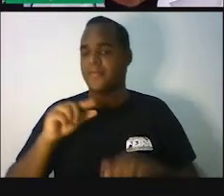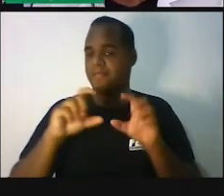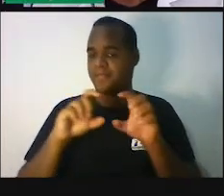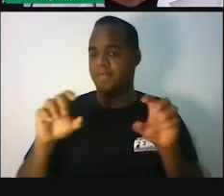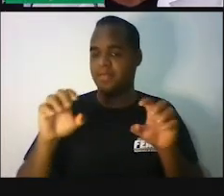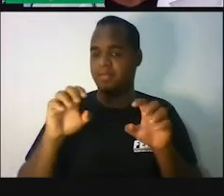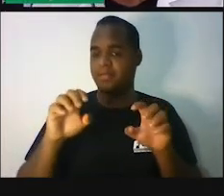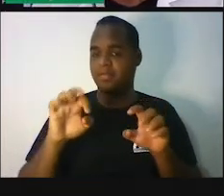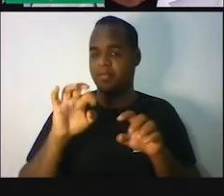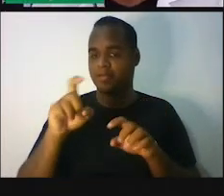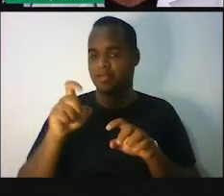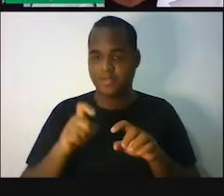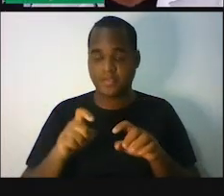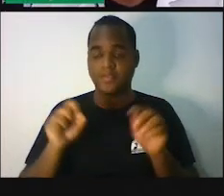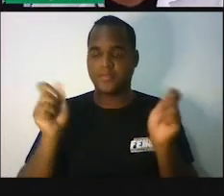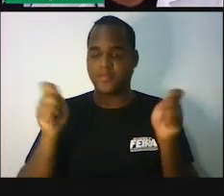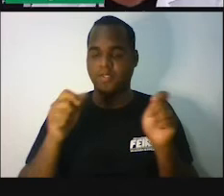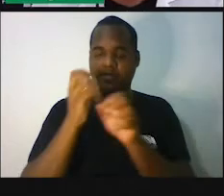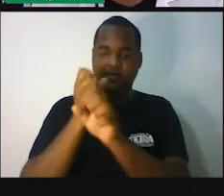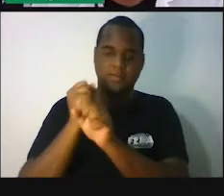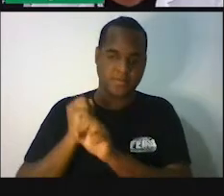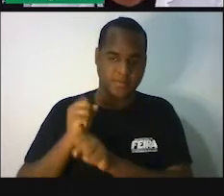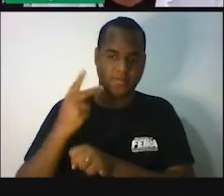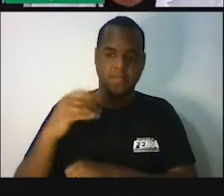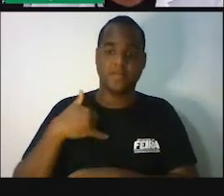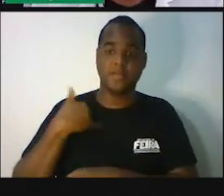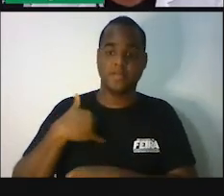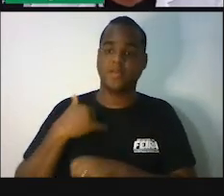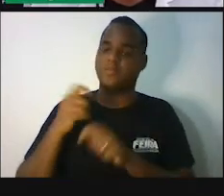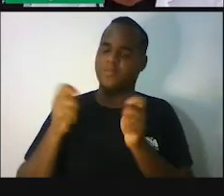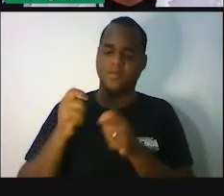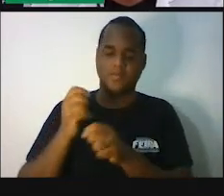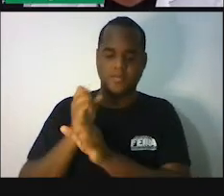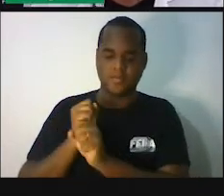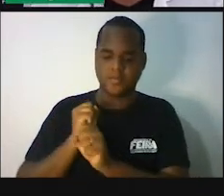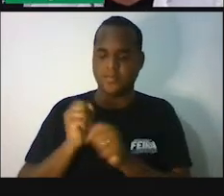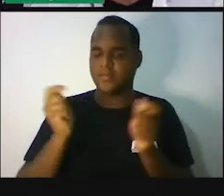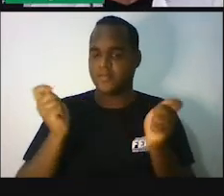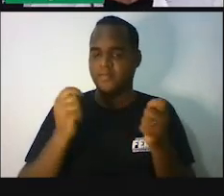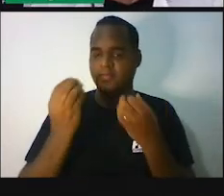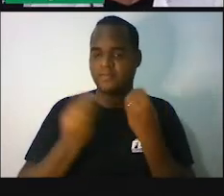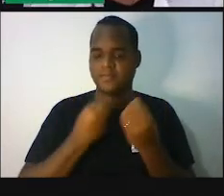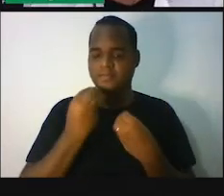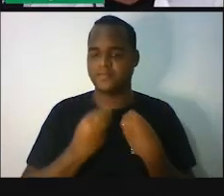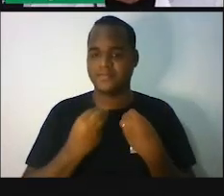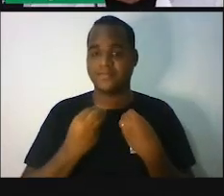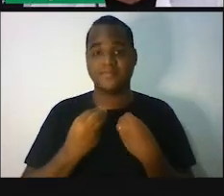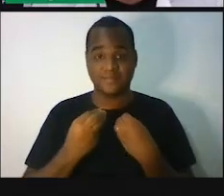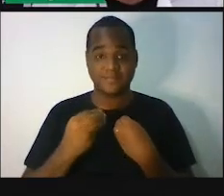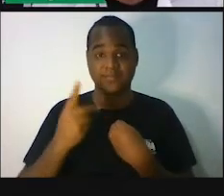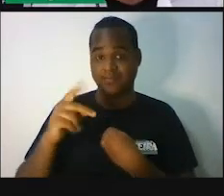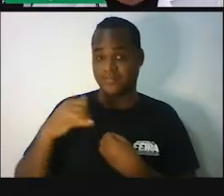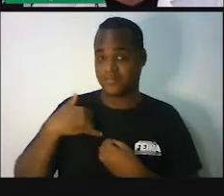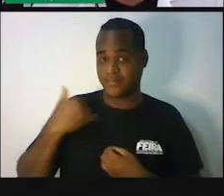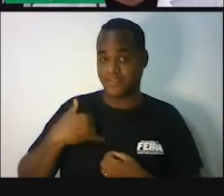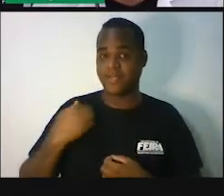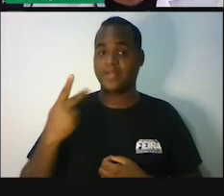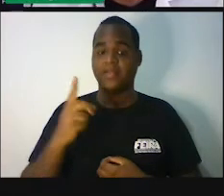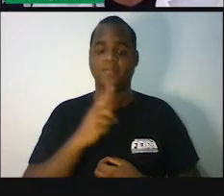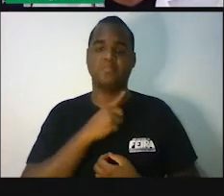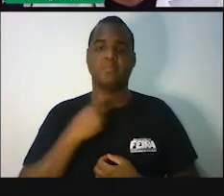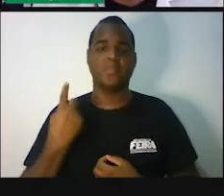que permite calcular a idade de Diofanto, né? Com quantos anos ele